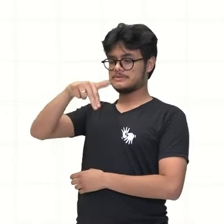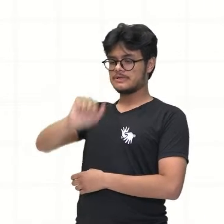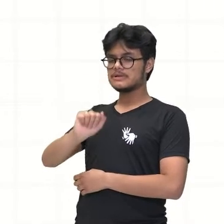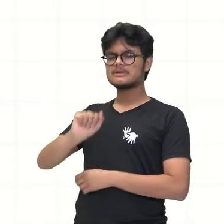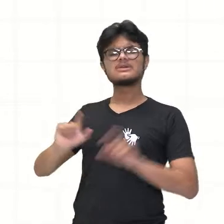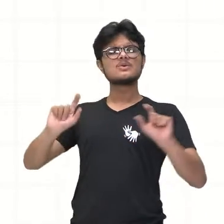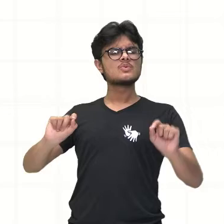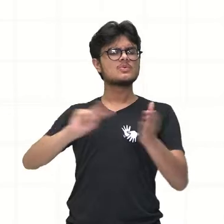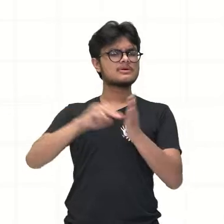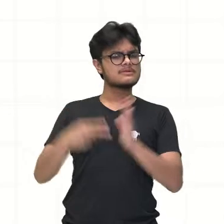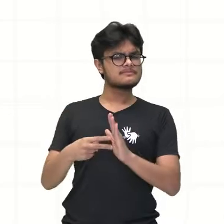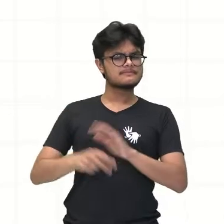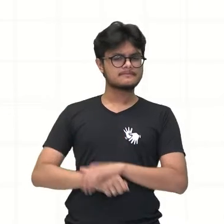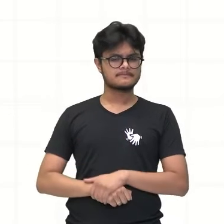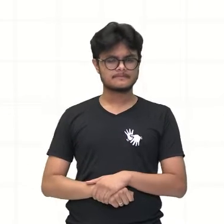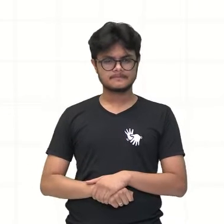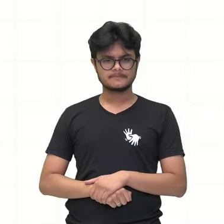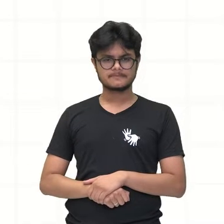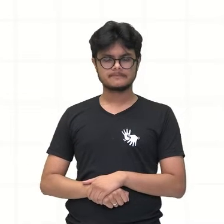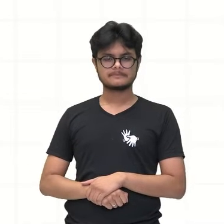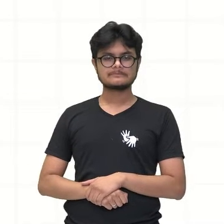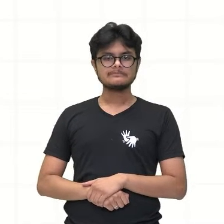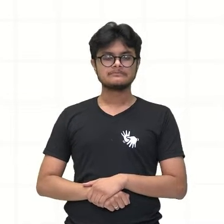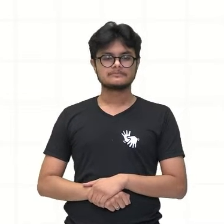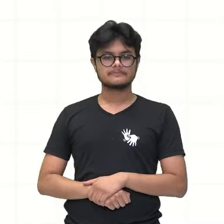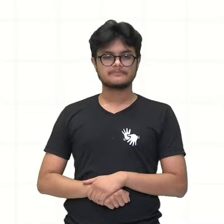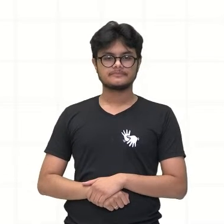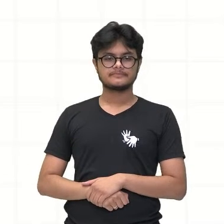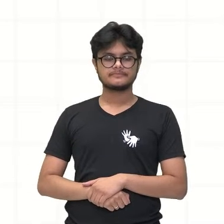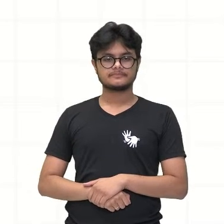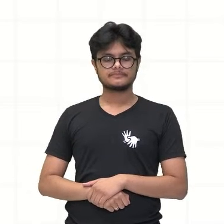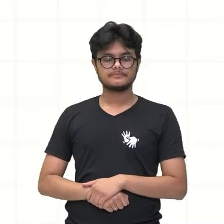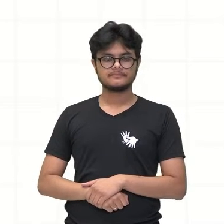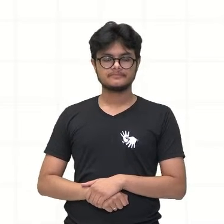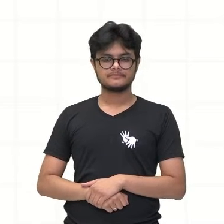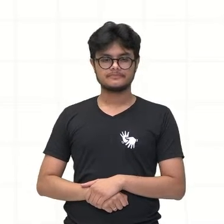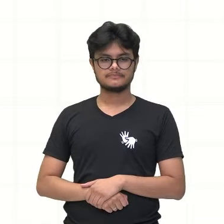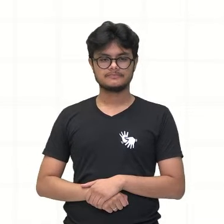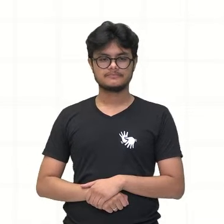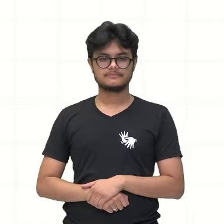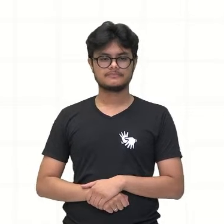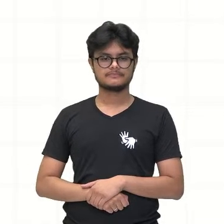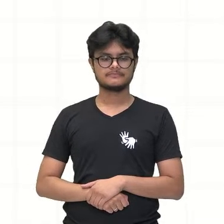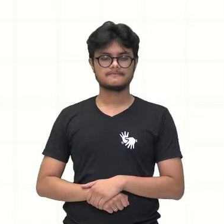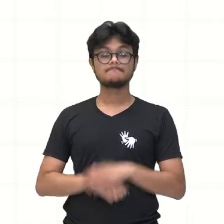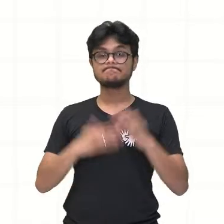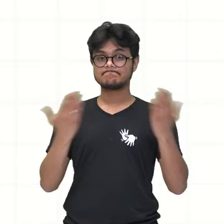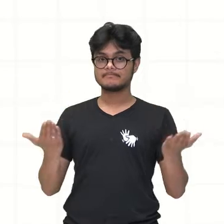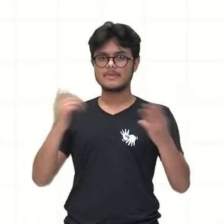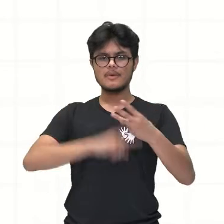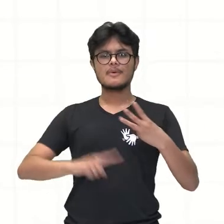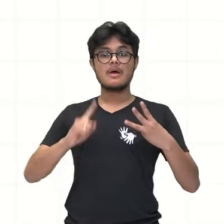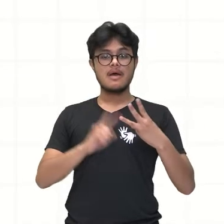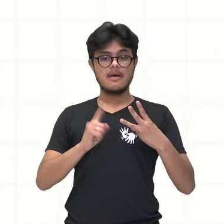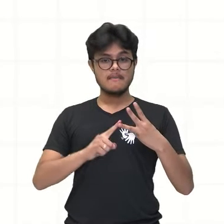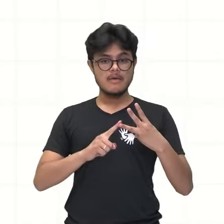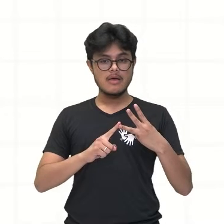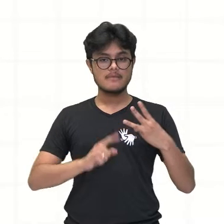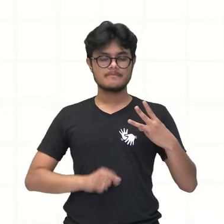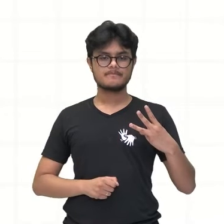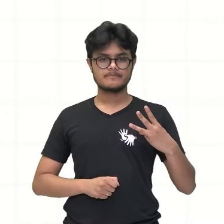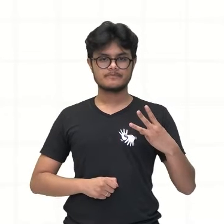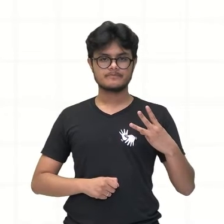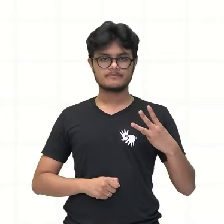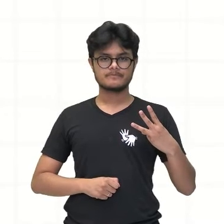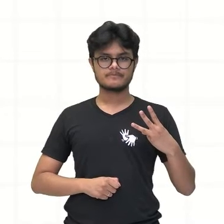a mediana, né, de uma quantidade de valores? A mediana vai ser exatamente o